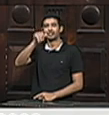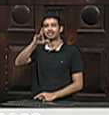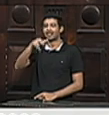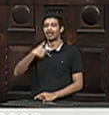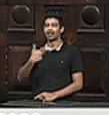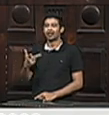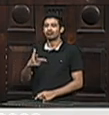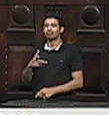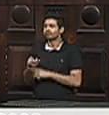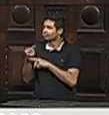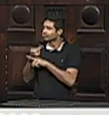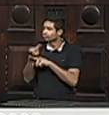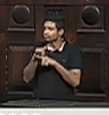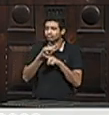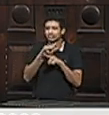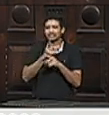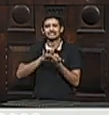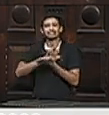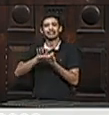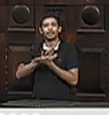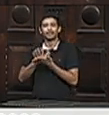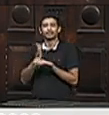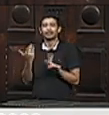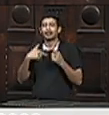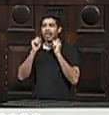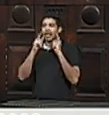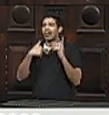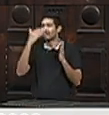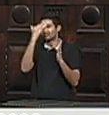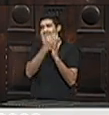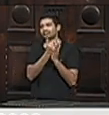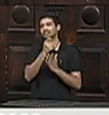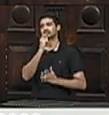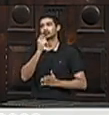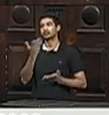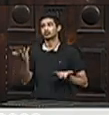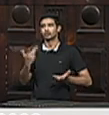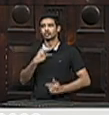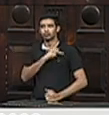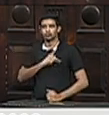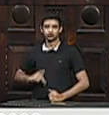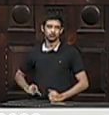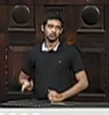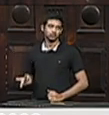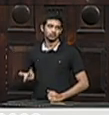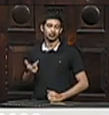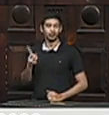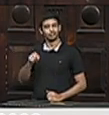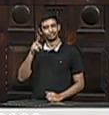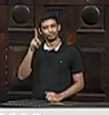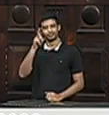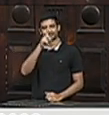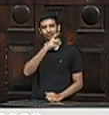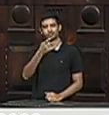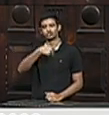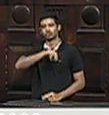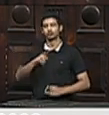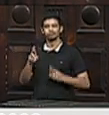o reajuste vigorar a partir de 1º de janeiro. De qualquer maneira, fica aqui a minha